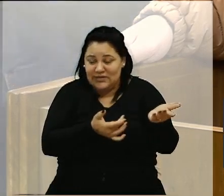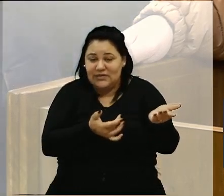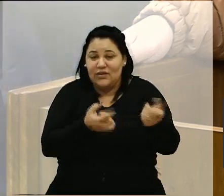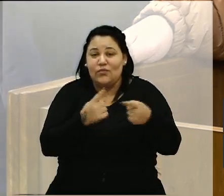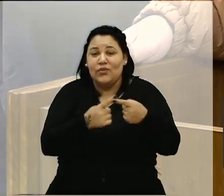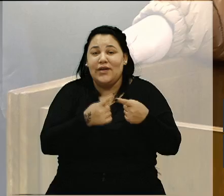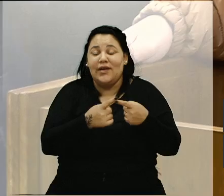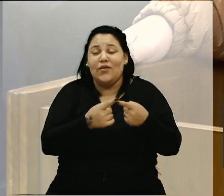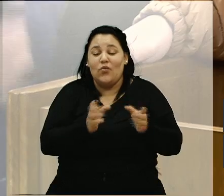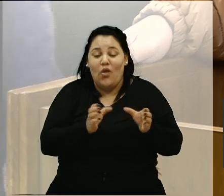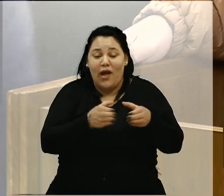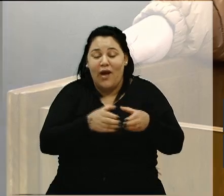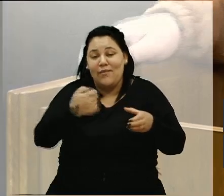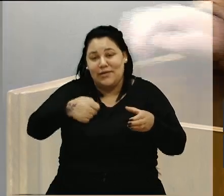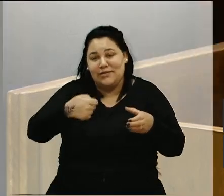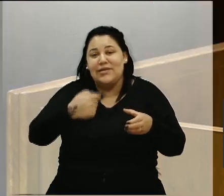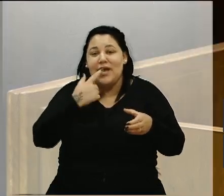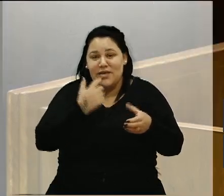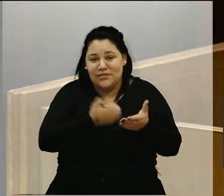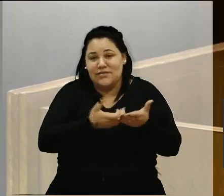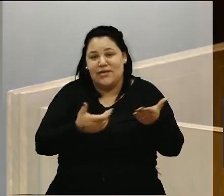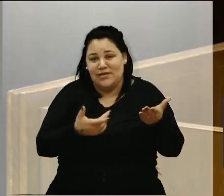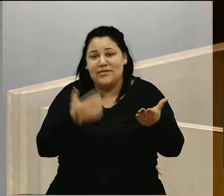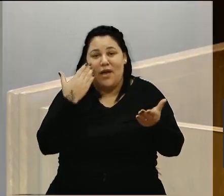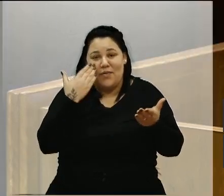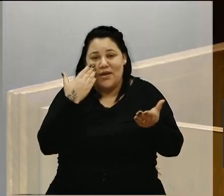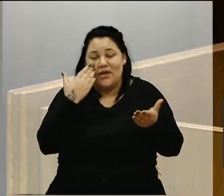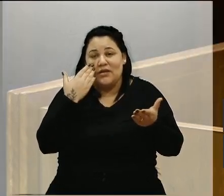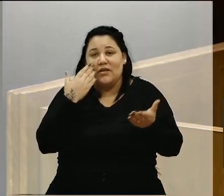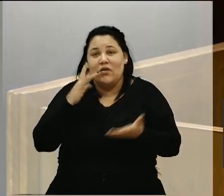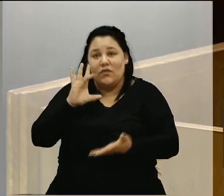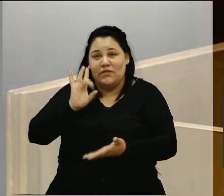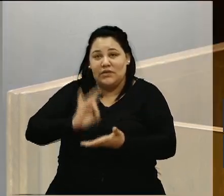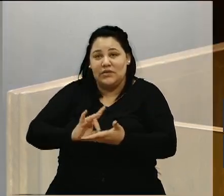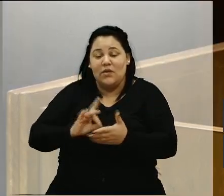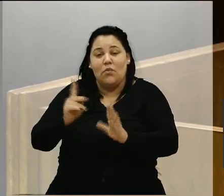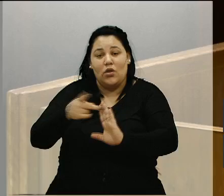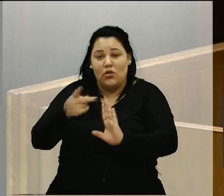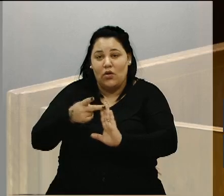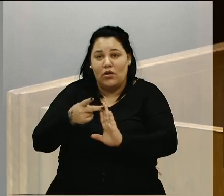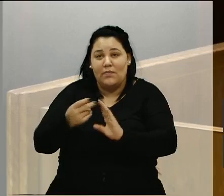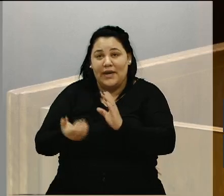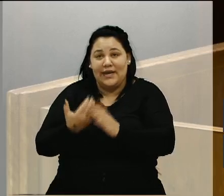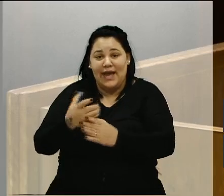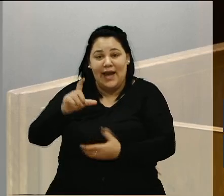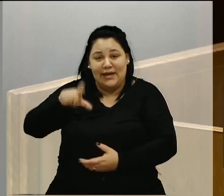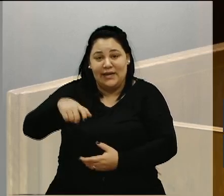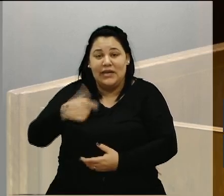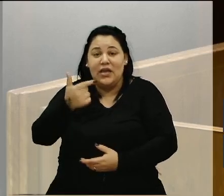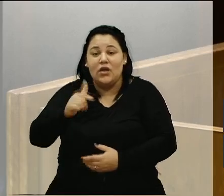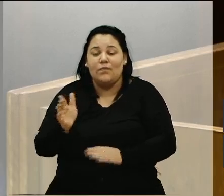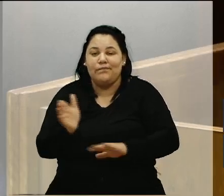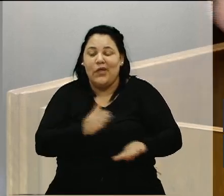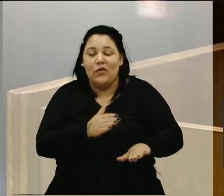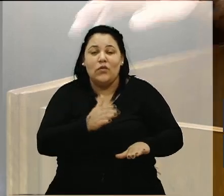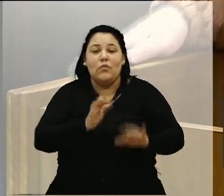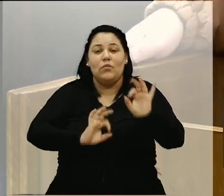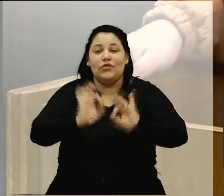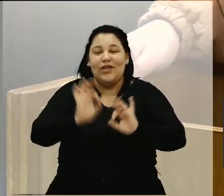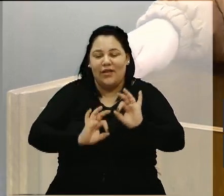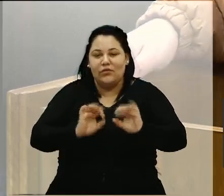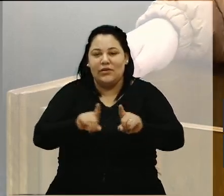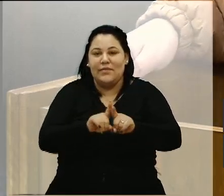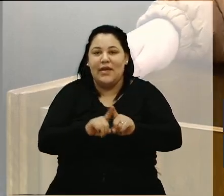sangue. Então, eu protocolei aqui na casa para que se crie a carteirinha de doador de sangue. E o outro projeto é para que torne